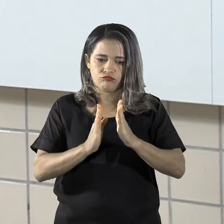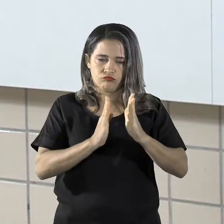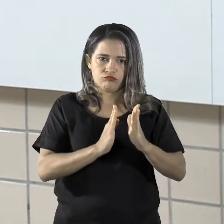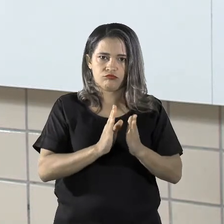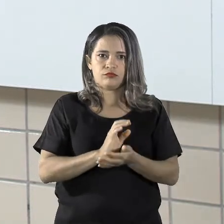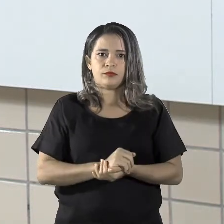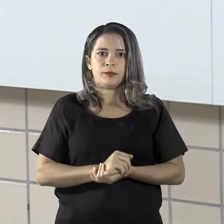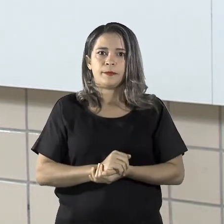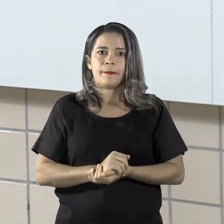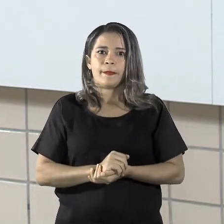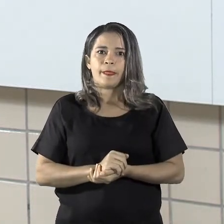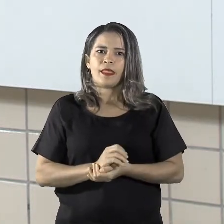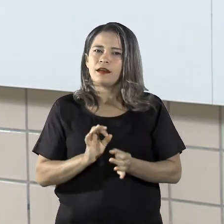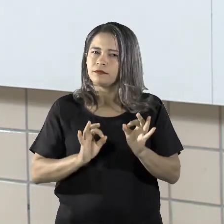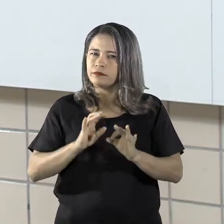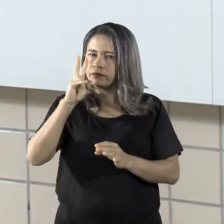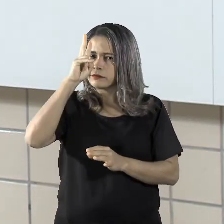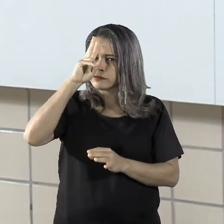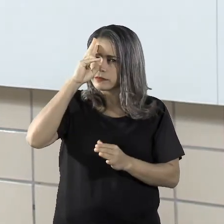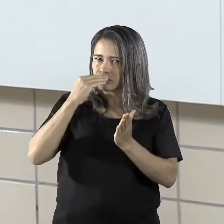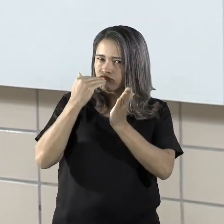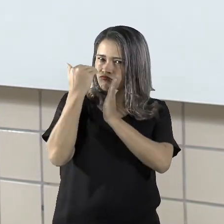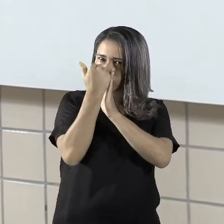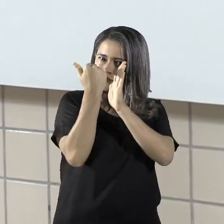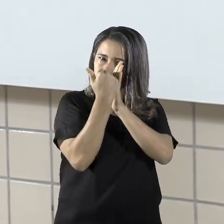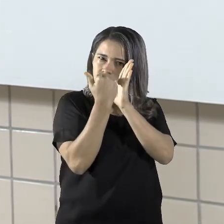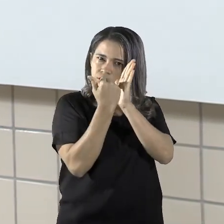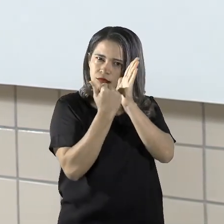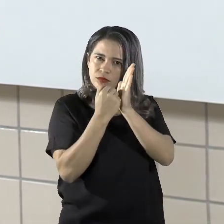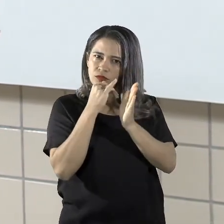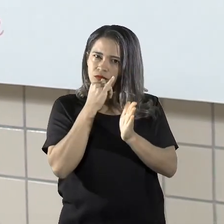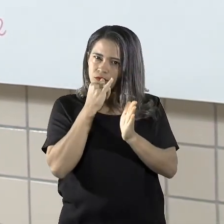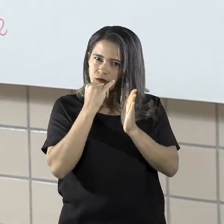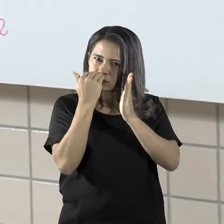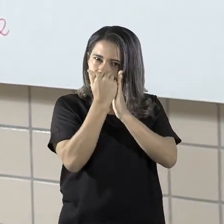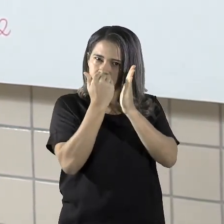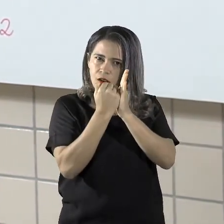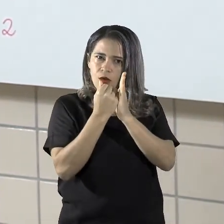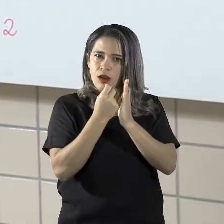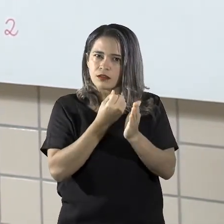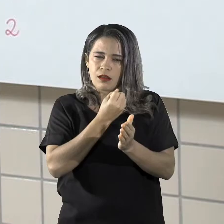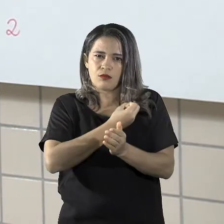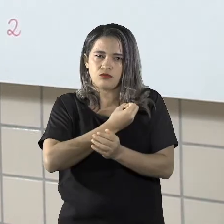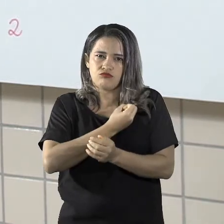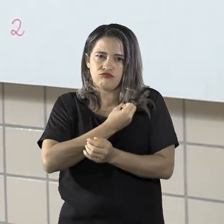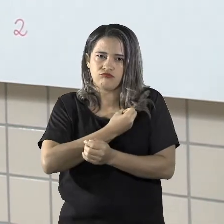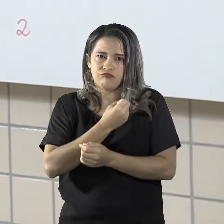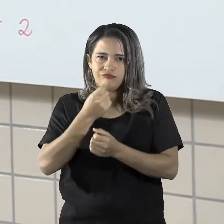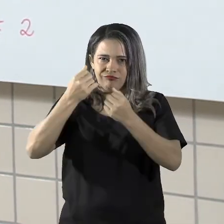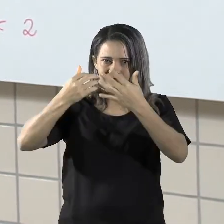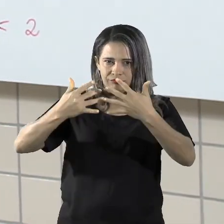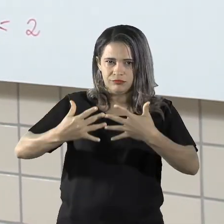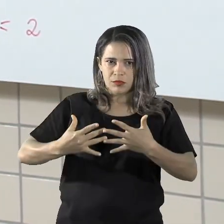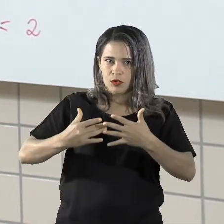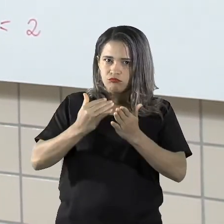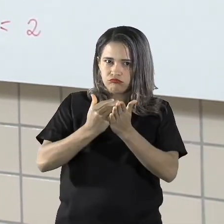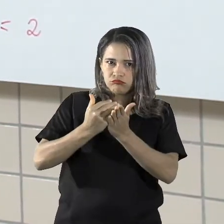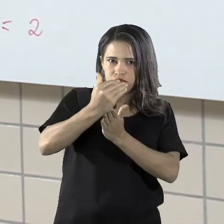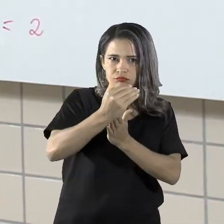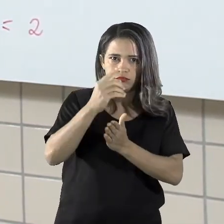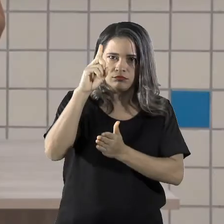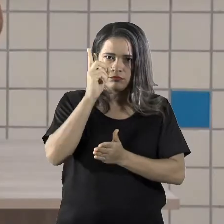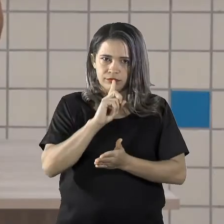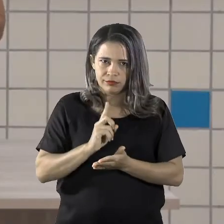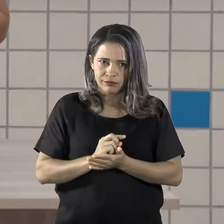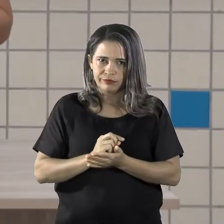dos níveis de energia, tá? Que cada camada suporta uma quantidade específica de elétrons, não ultrapasse deles.